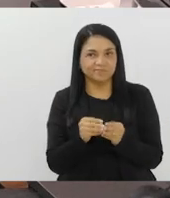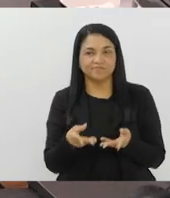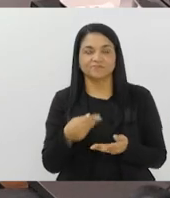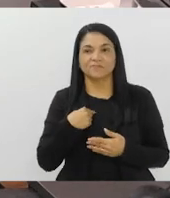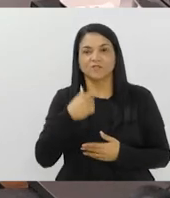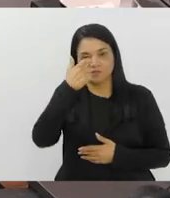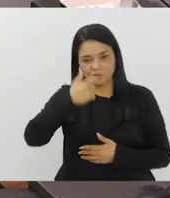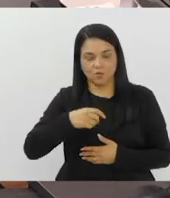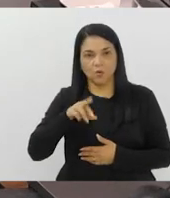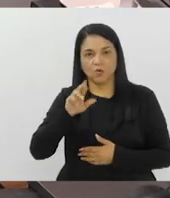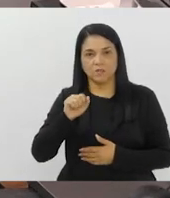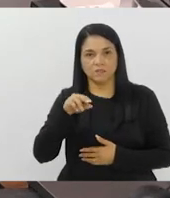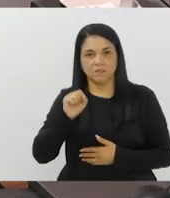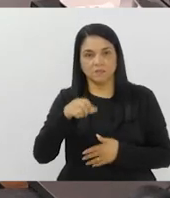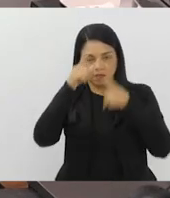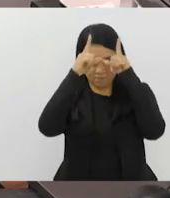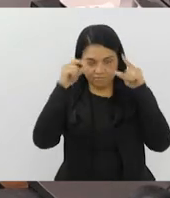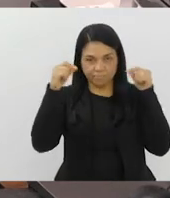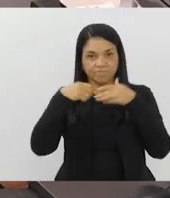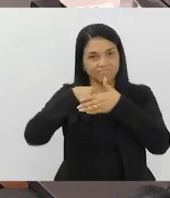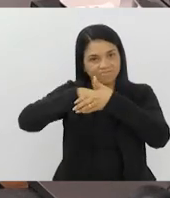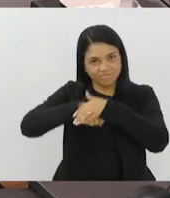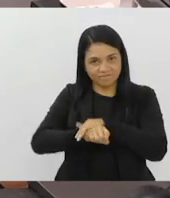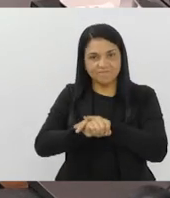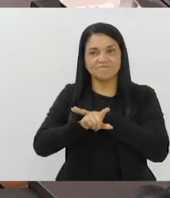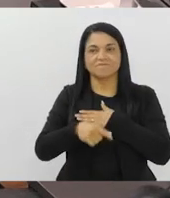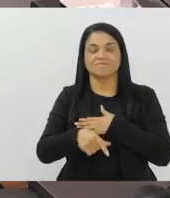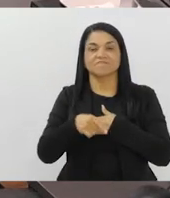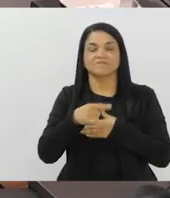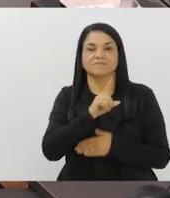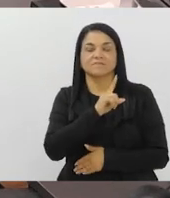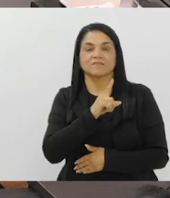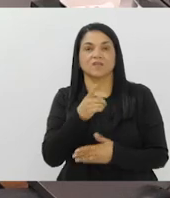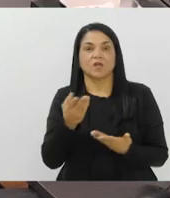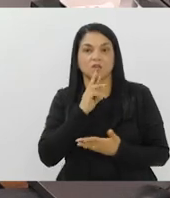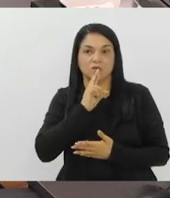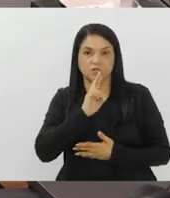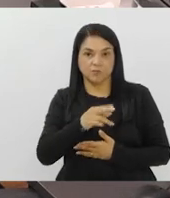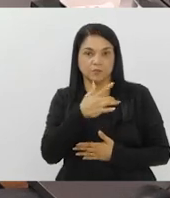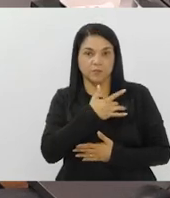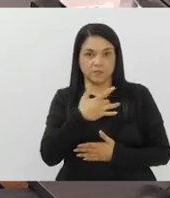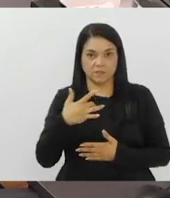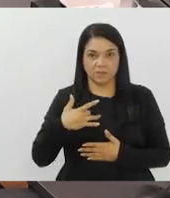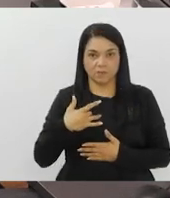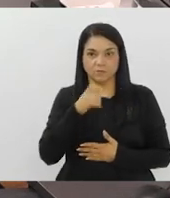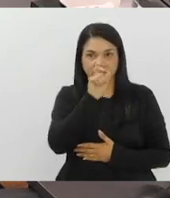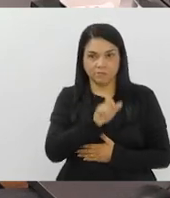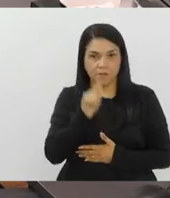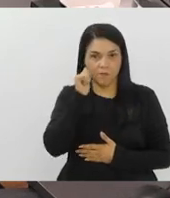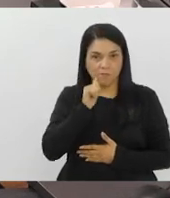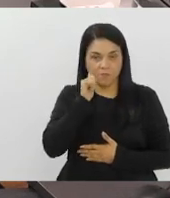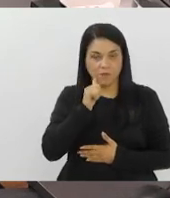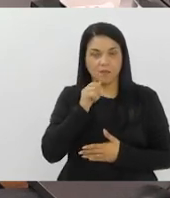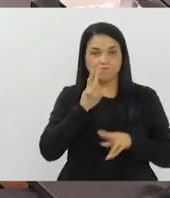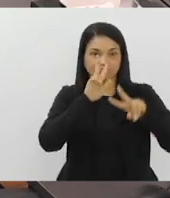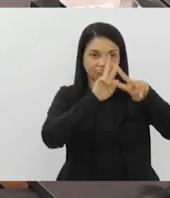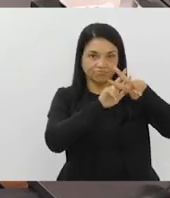Sou Rosana Correia, sou enfermeira obstétrica. Respondo hoje pela saúde da mulher no sistema